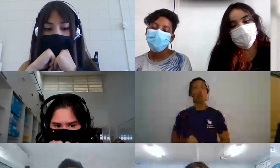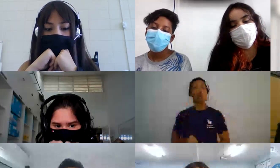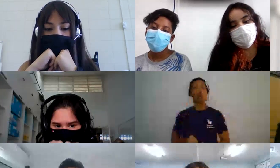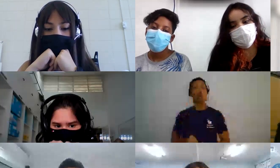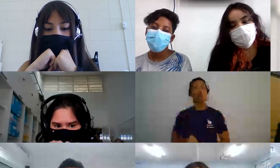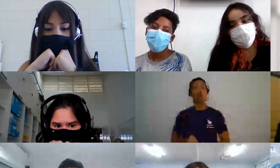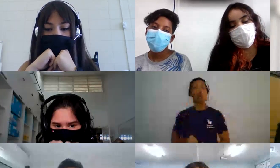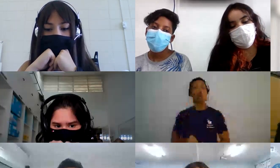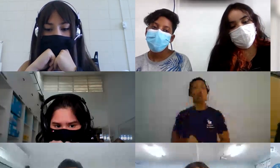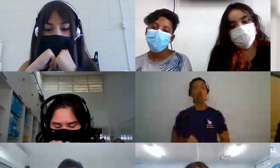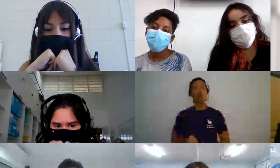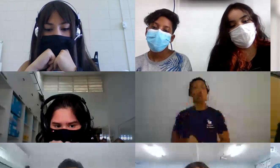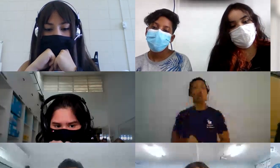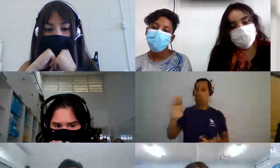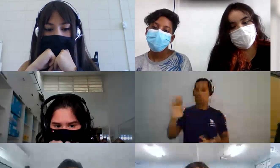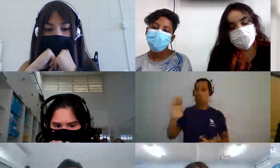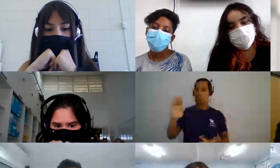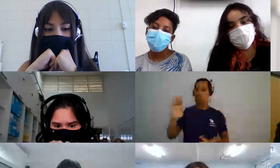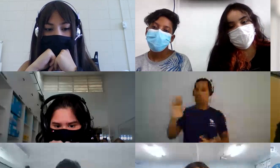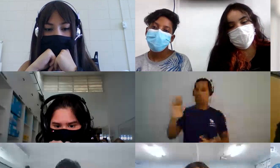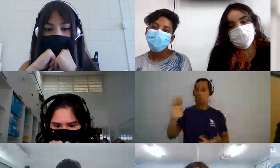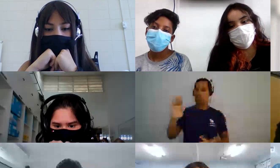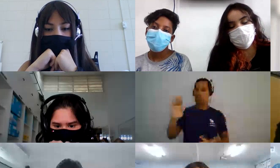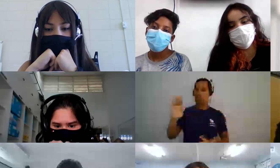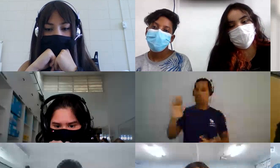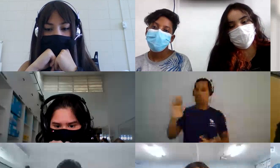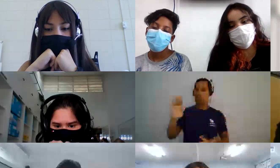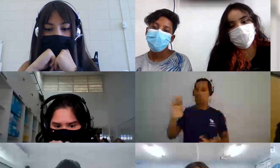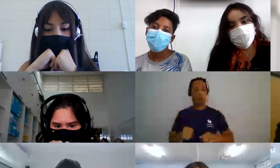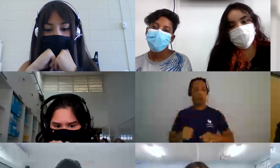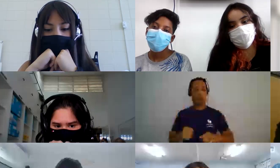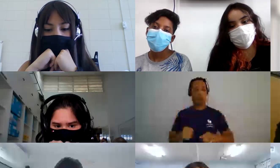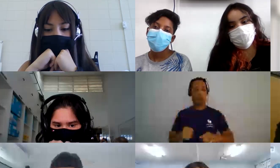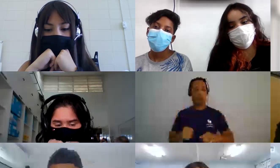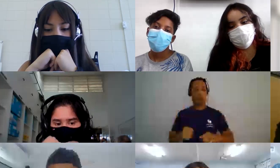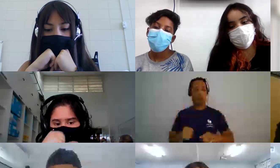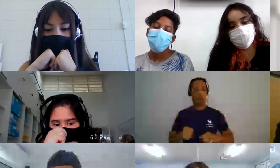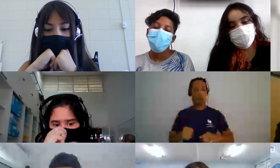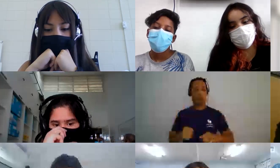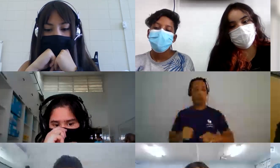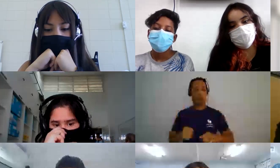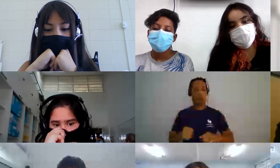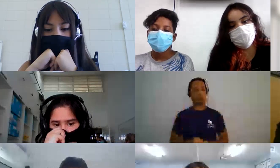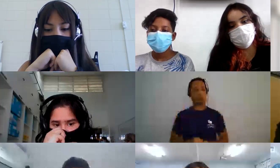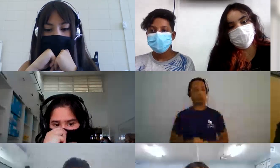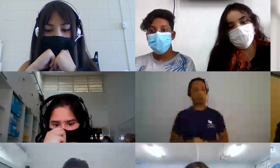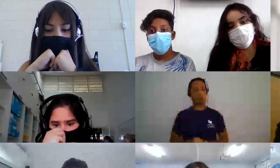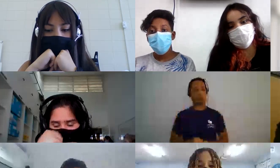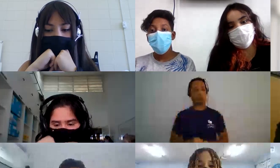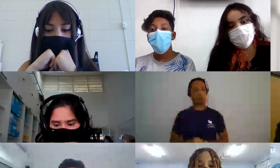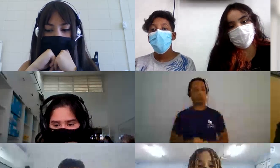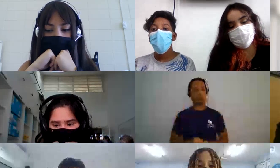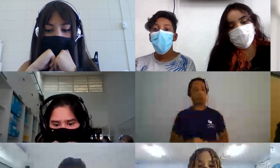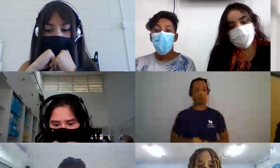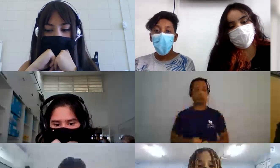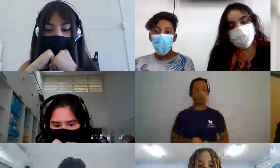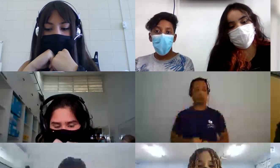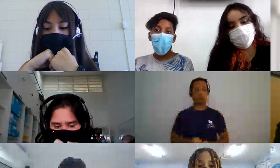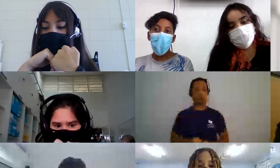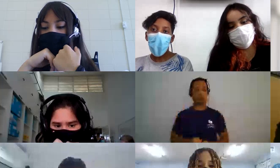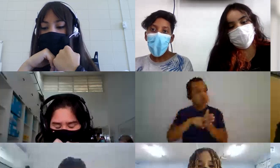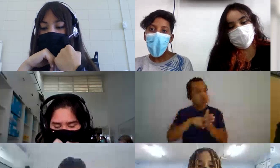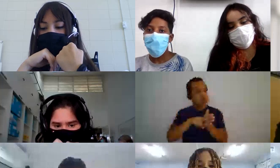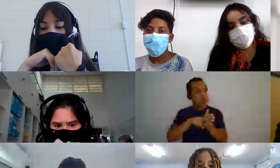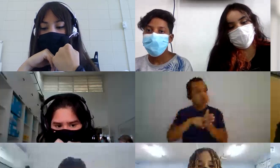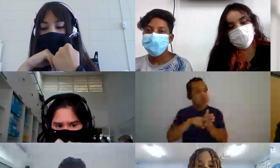não vai saber o que está rolando. Então não há nada demais também nesse comportamento mais explorador que vocês têm. Não tem nada